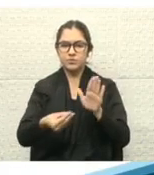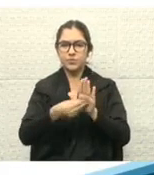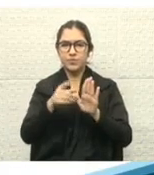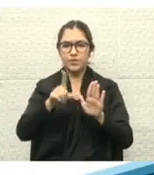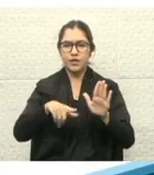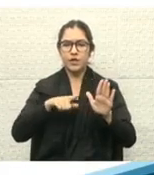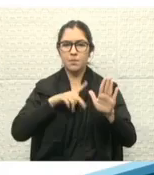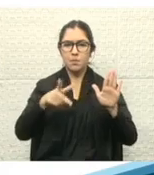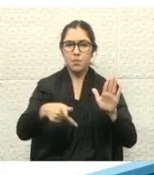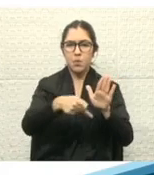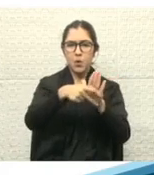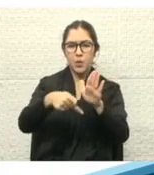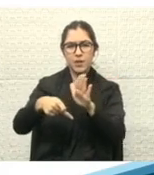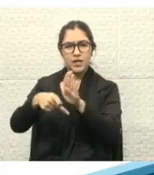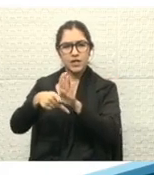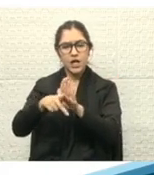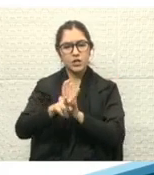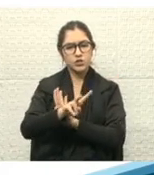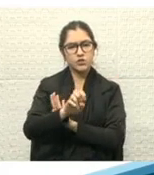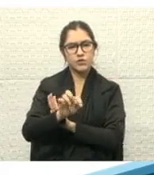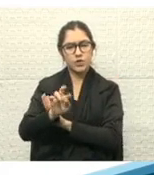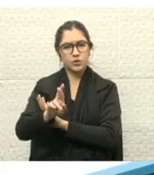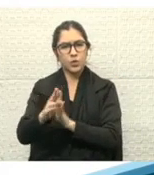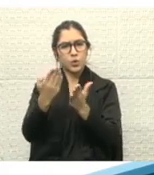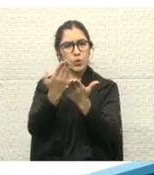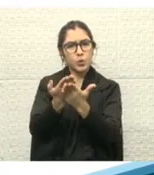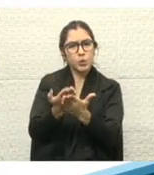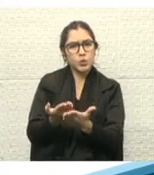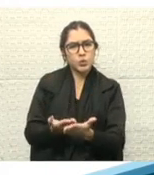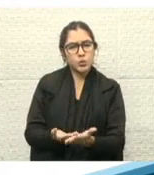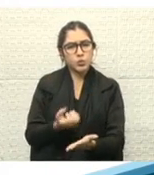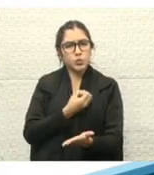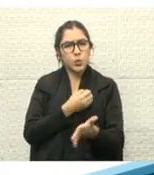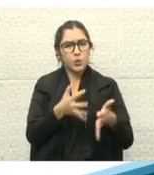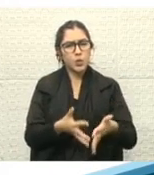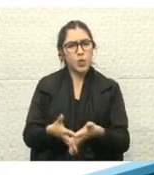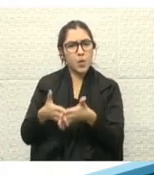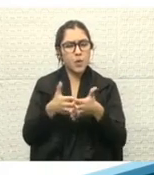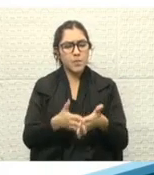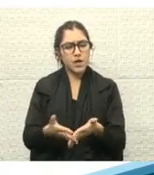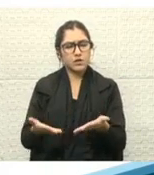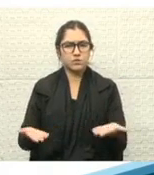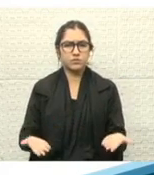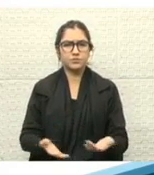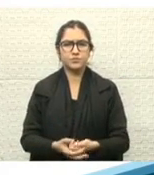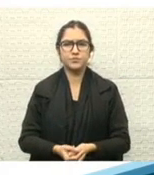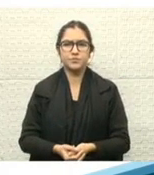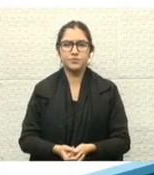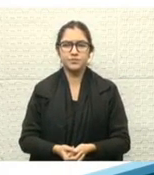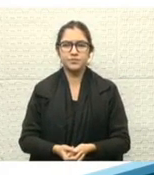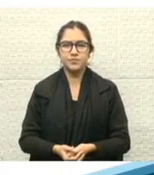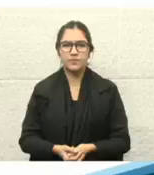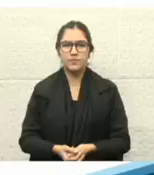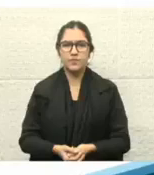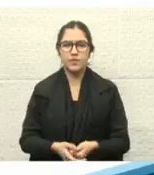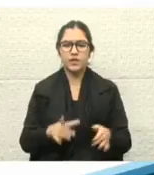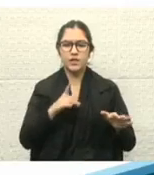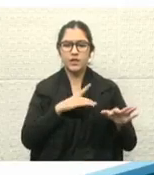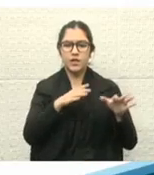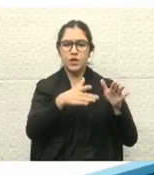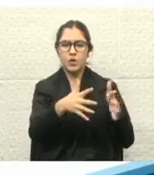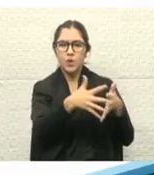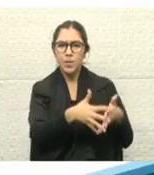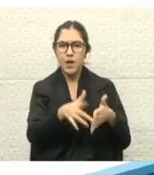as propriedades dos vetores no estudo dos números complexos nesse caso. O plano